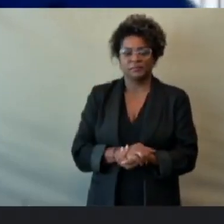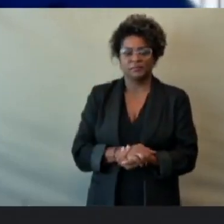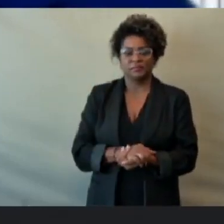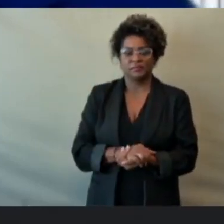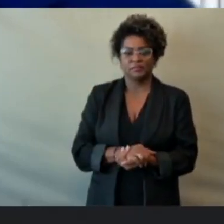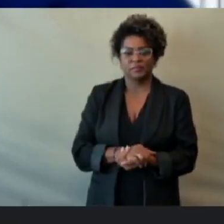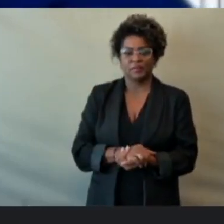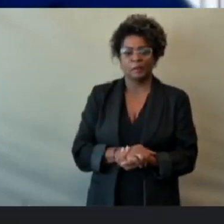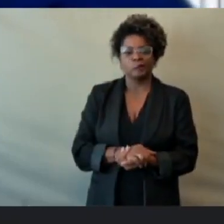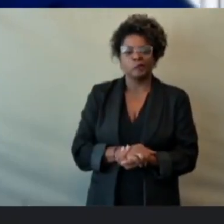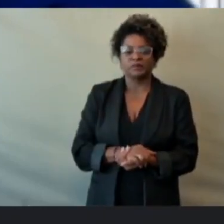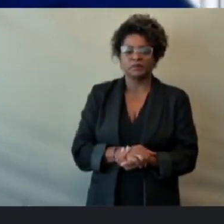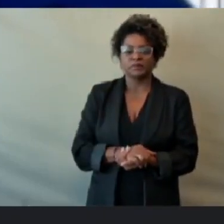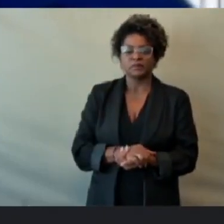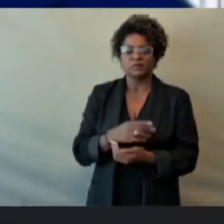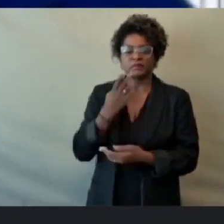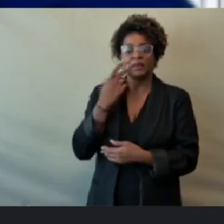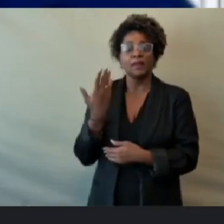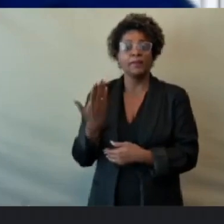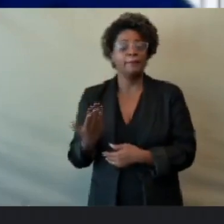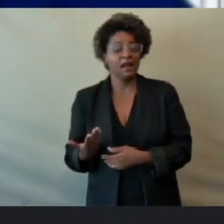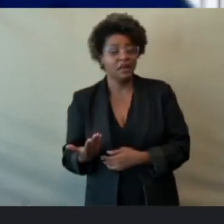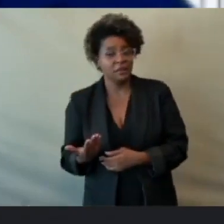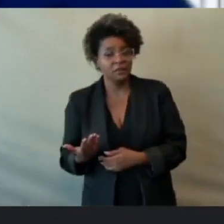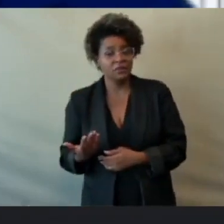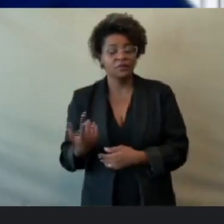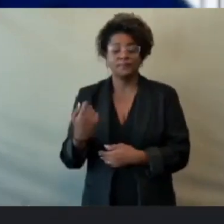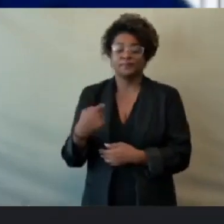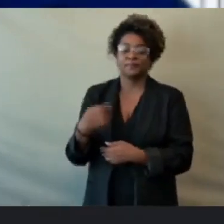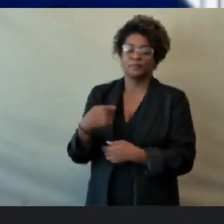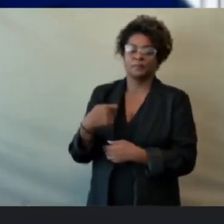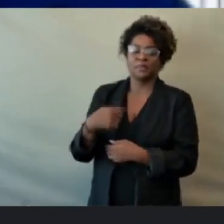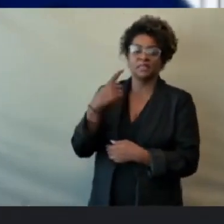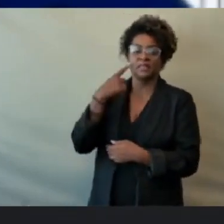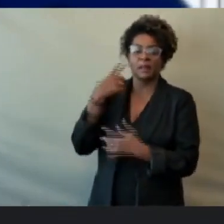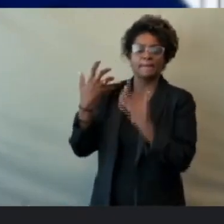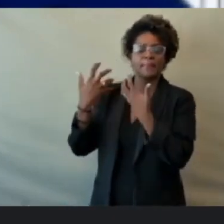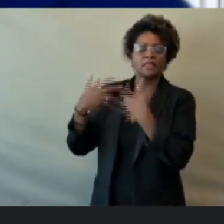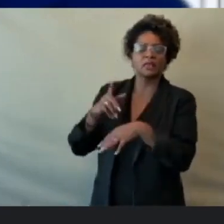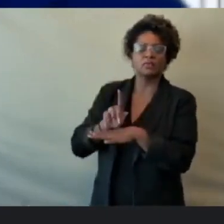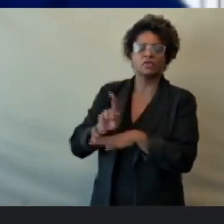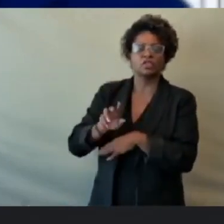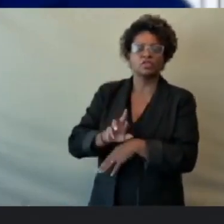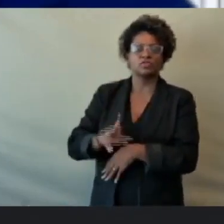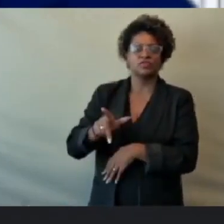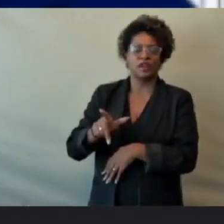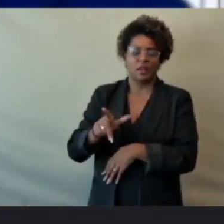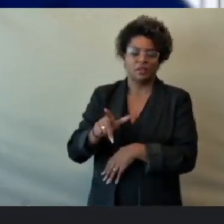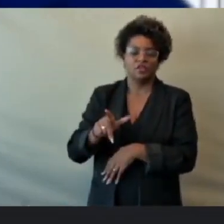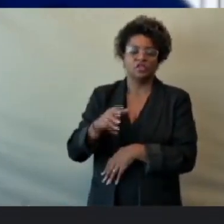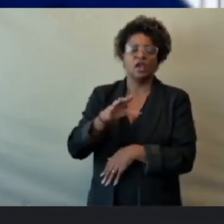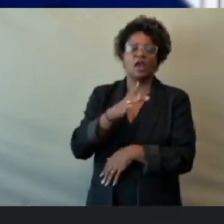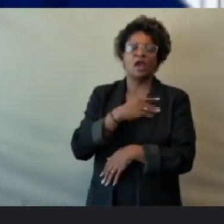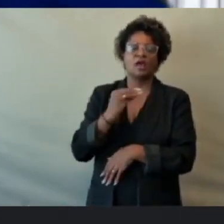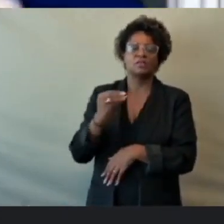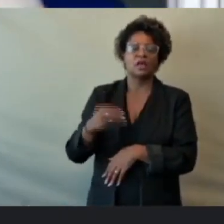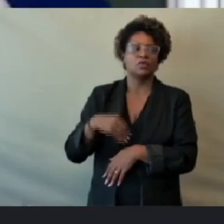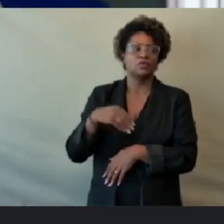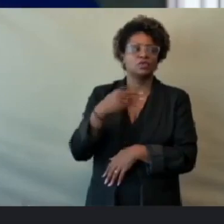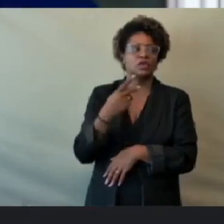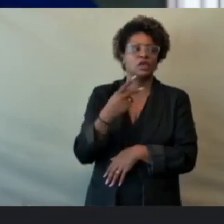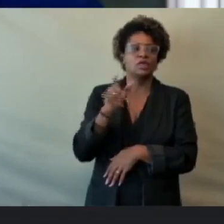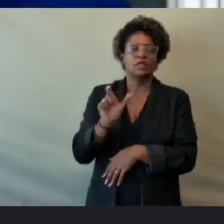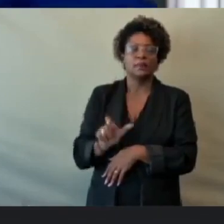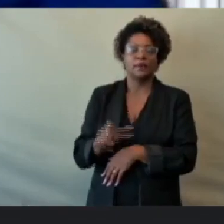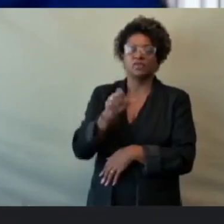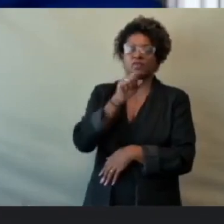senhoras e senhores, a gente tem que pensar numa gestão diferenciada da saúde da pessoa idosa, pensando a questão da